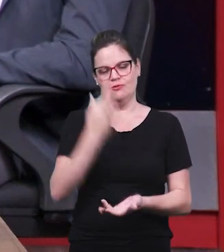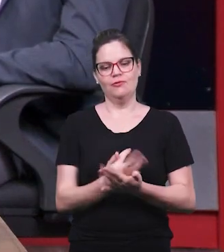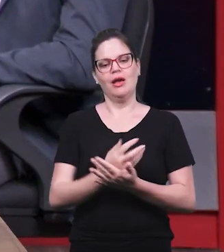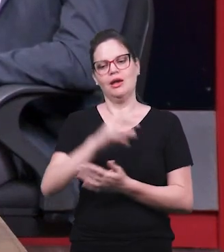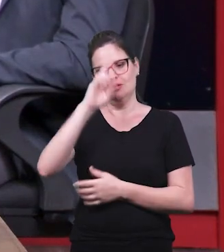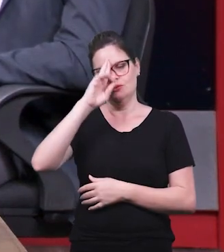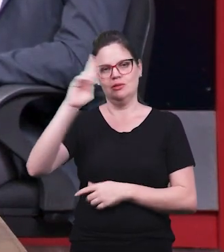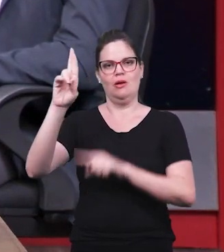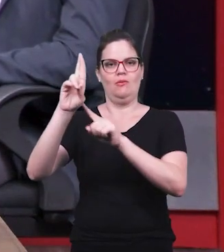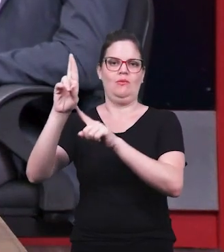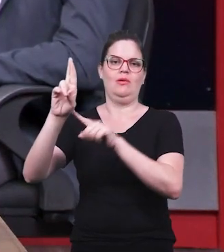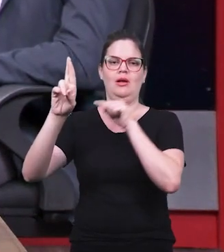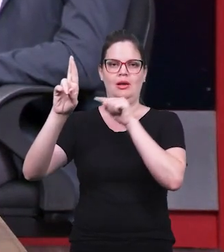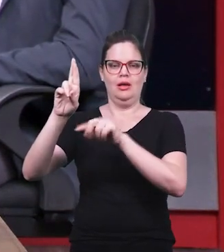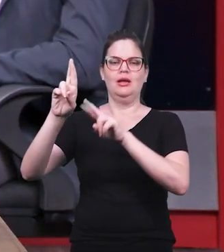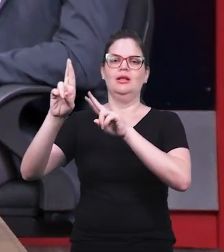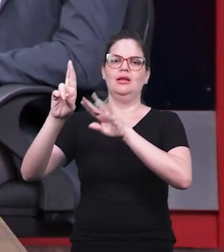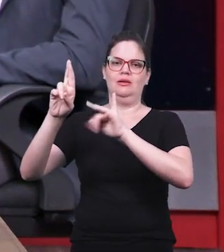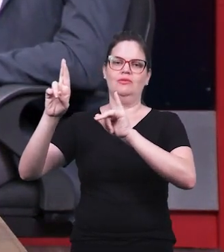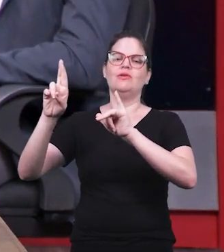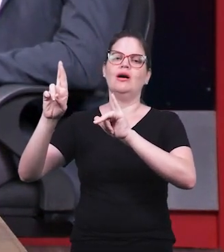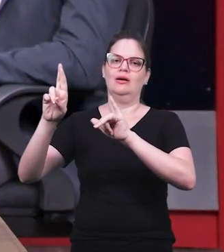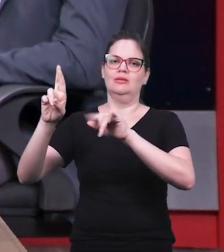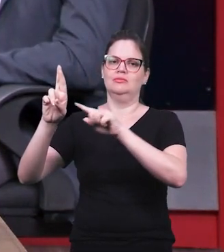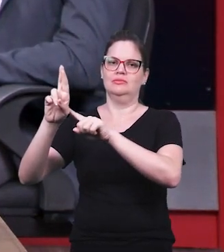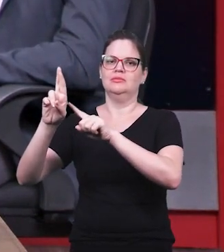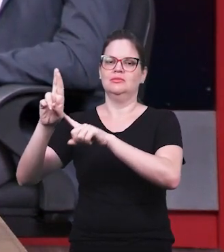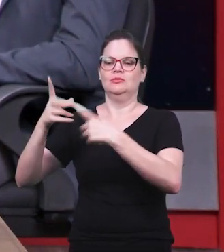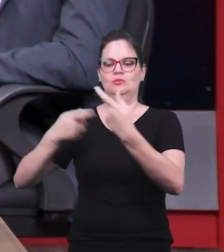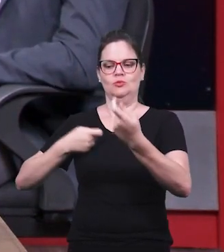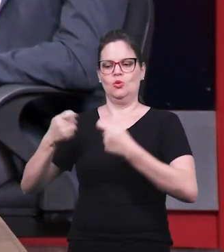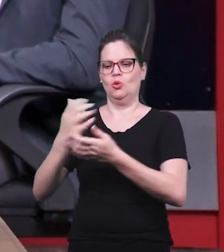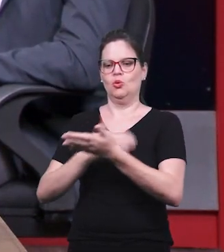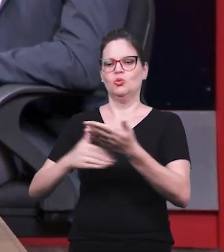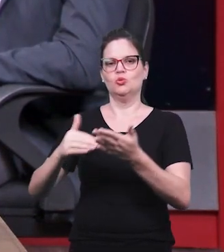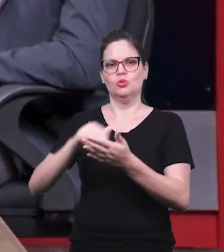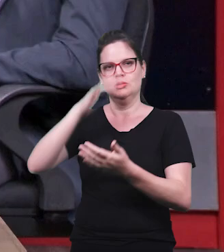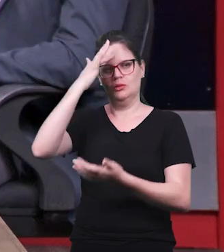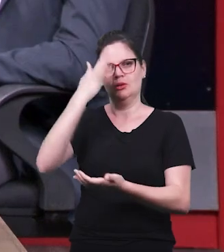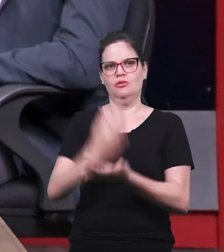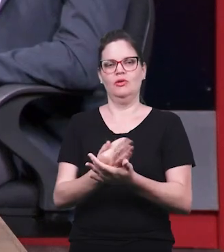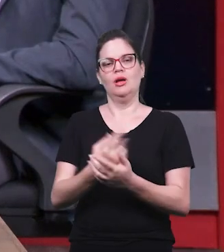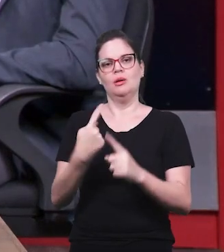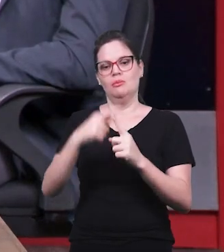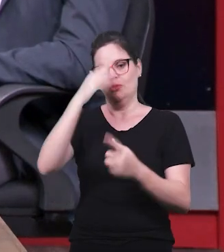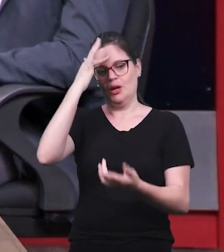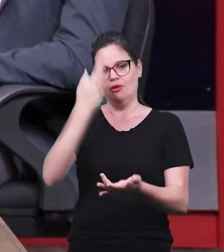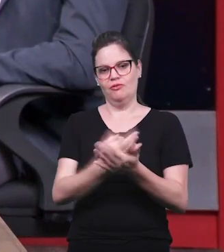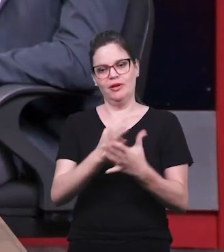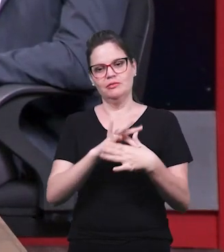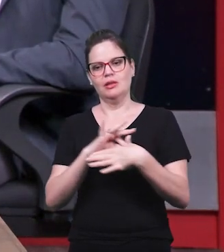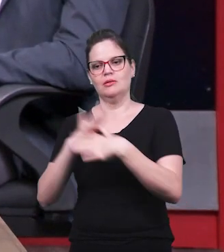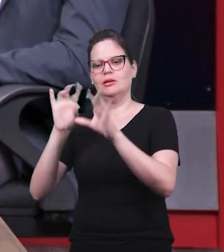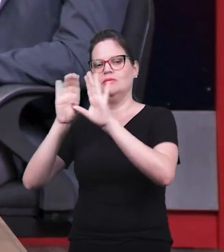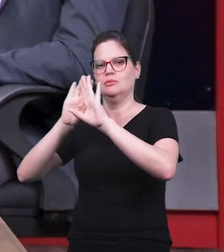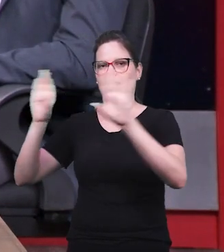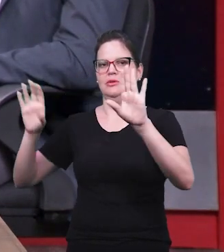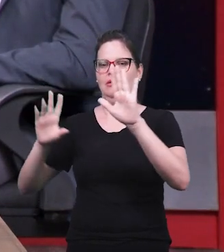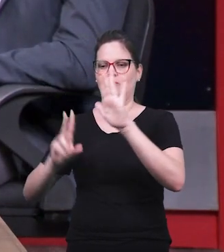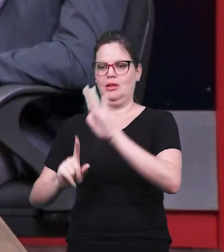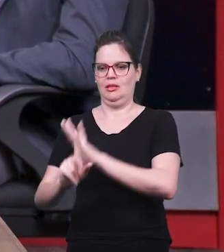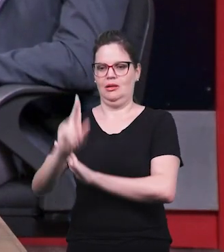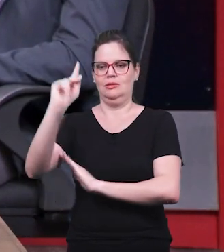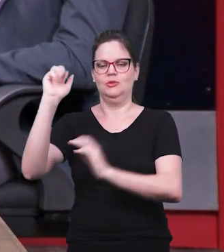no Senhor, porque Ele faz parte desse universo redentor, né? A fé faz parte disso, e a fé vai nos conduzir para morar com o Senhor na